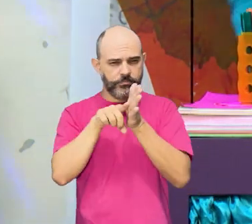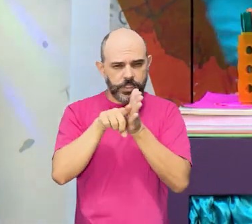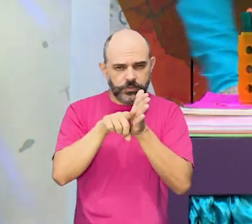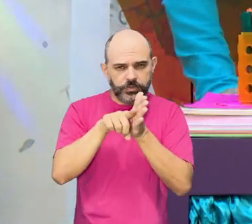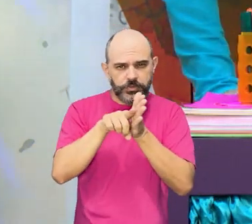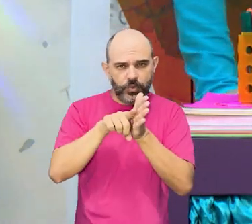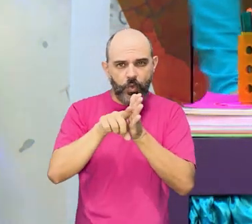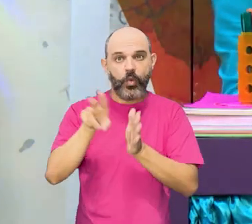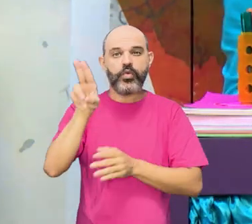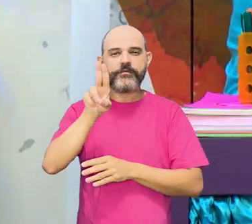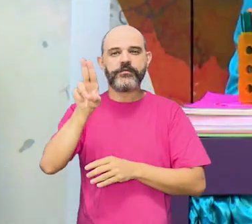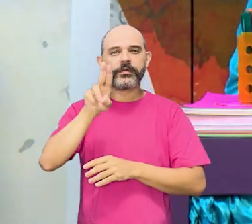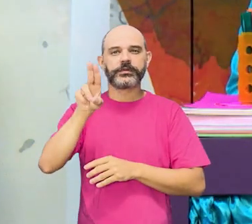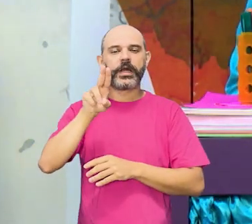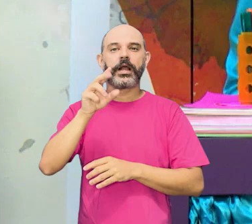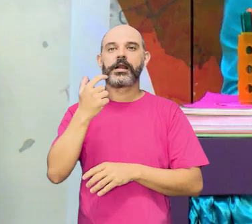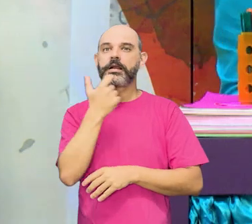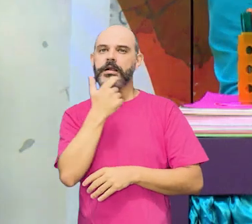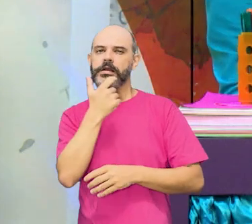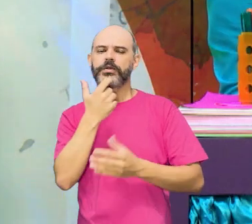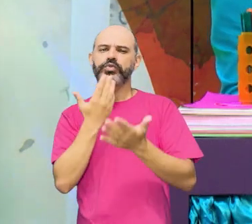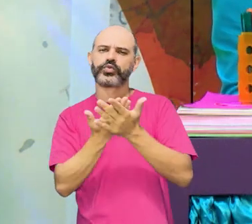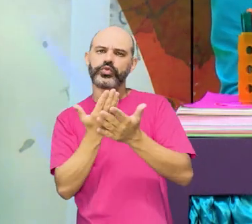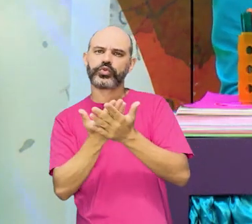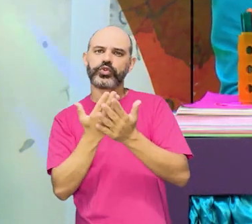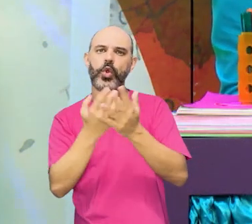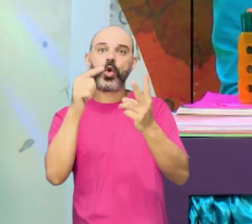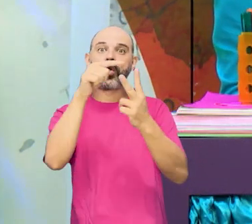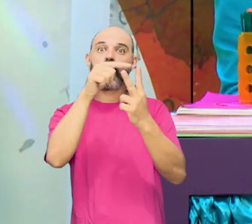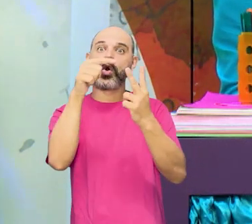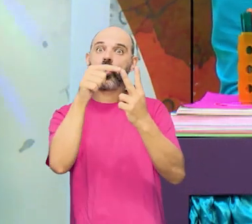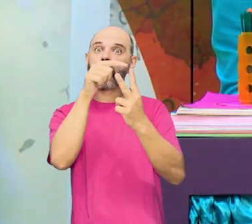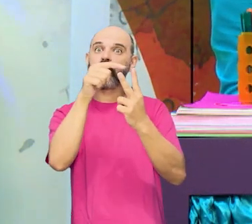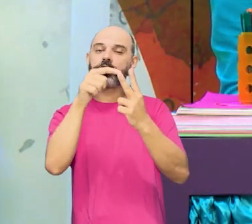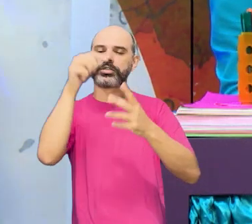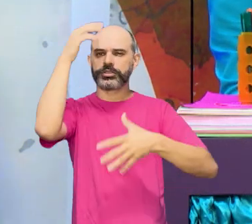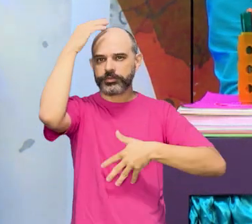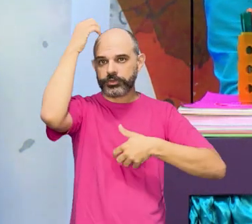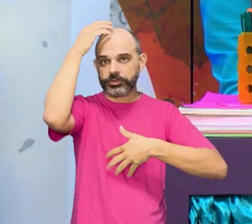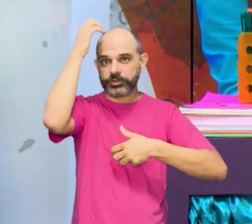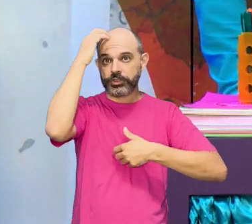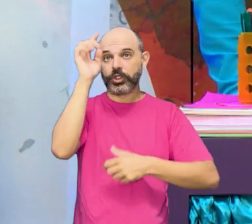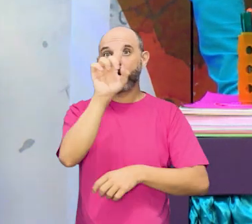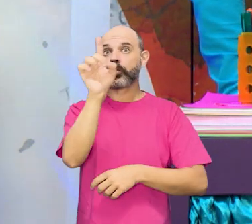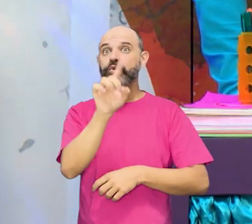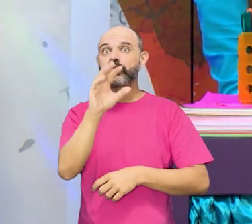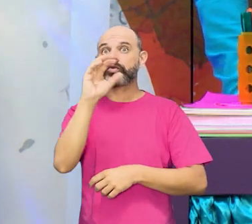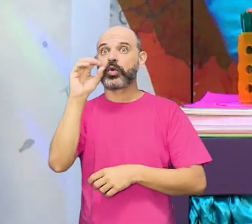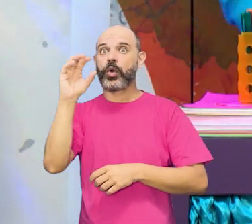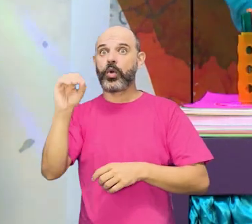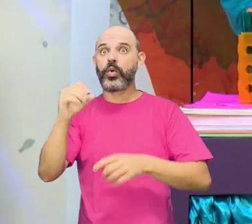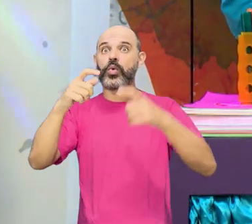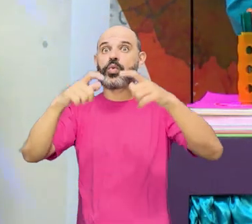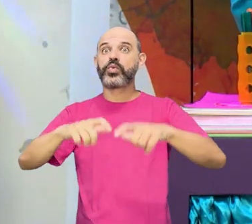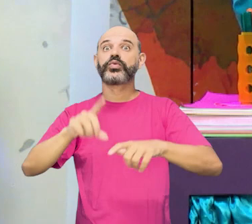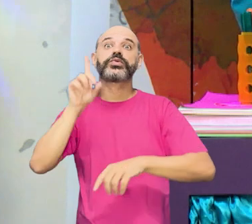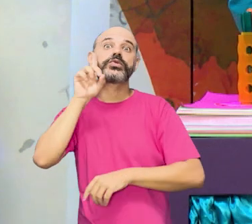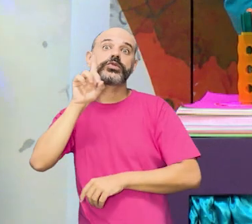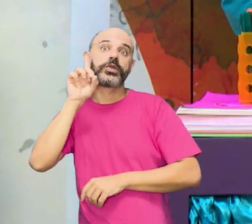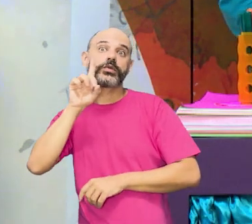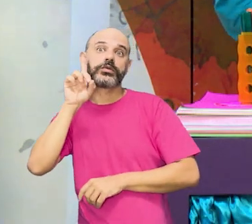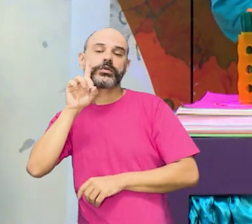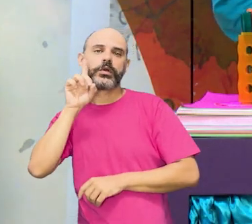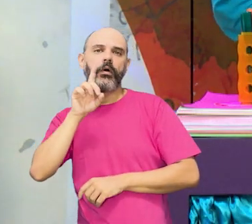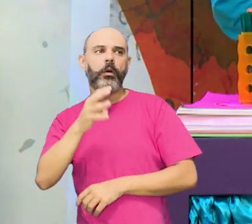Pesquisadores de uma universidade na Inglaterra estudaram a dança de um casal de chimpanzés em um zoológico nos Estados